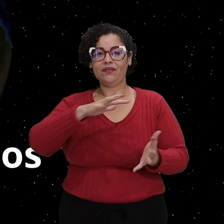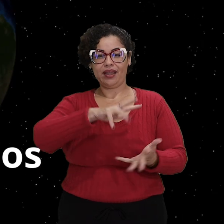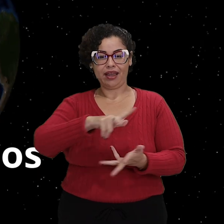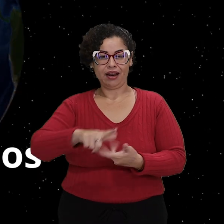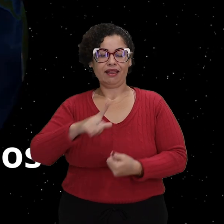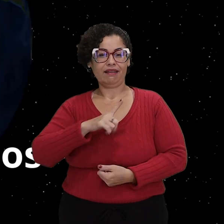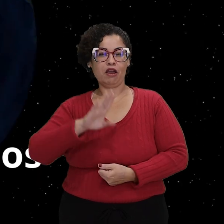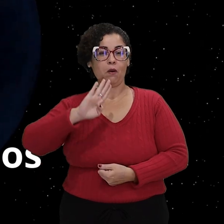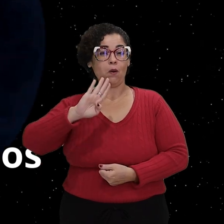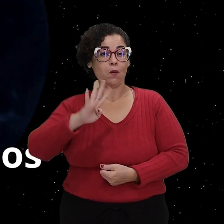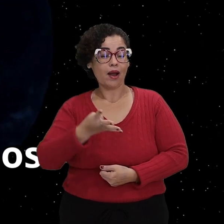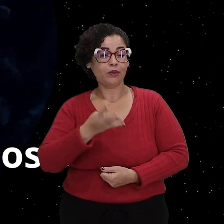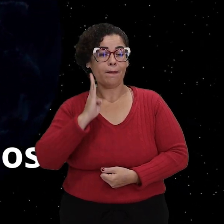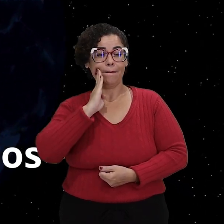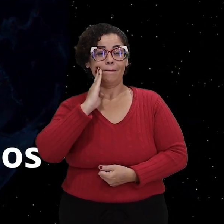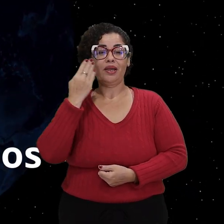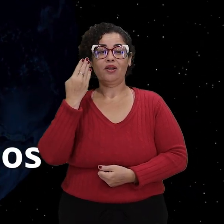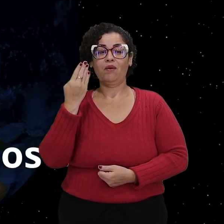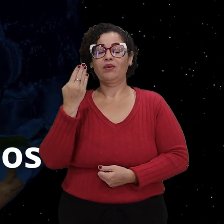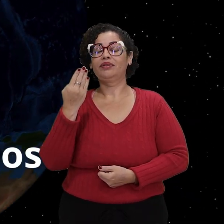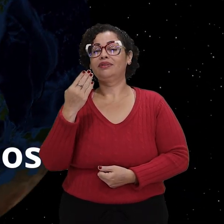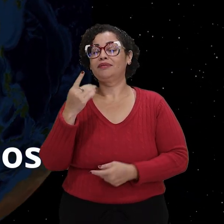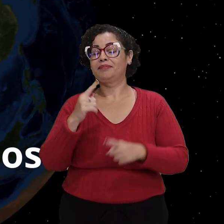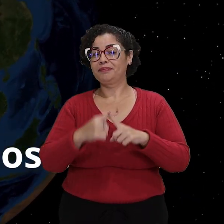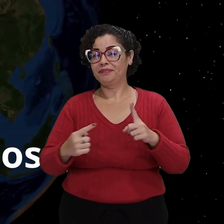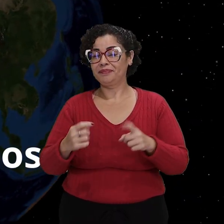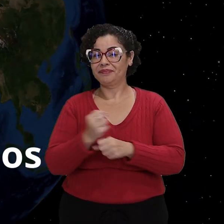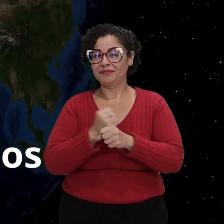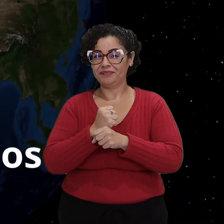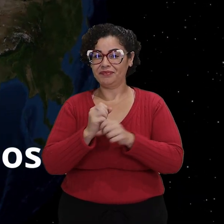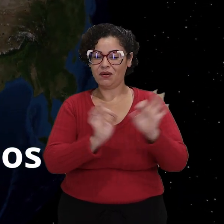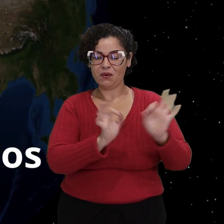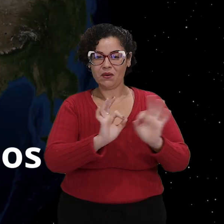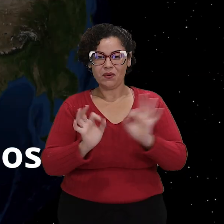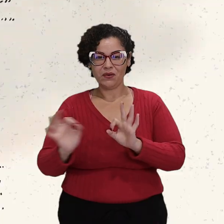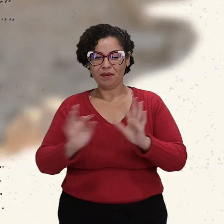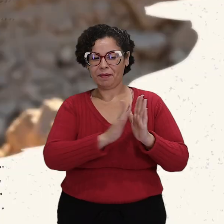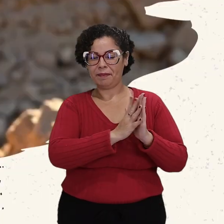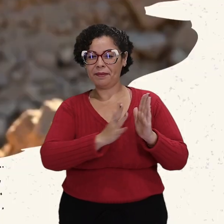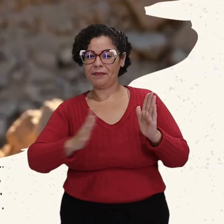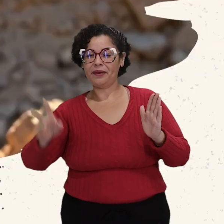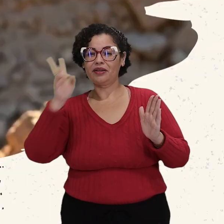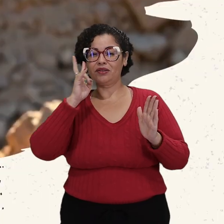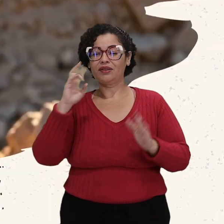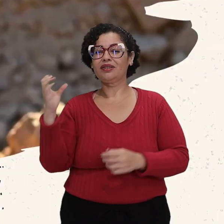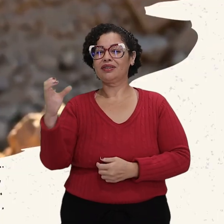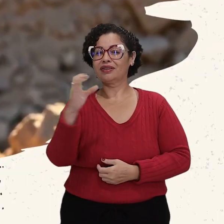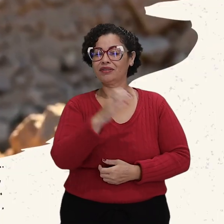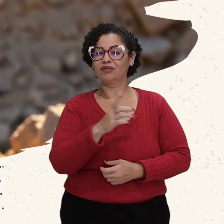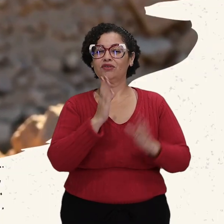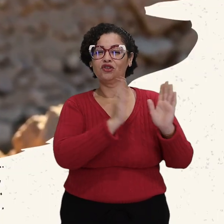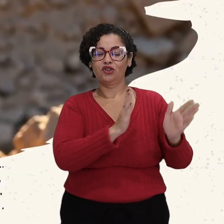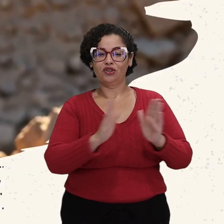de 4 bilhões e meio de anos. E para organizar toda essa longa história, os cientistas a